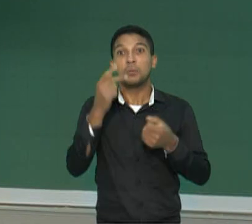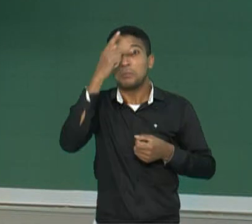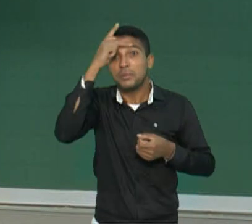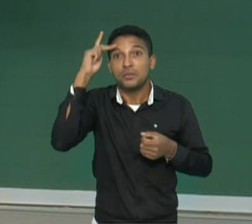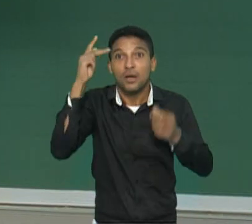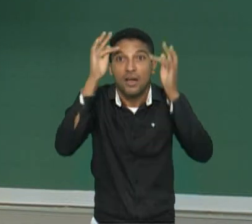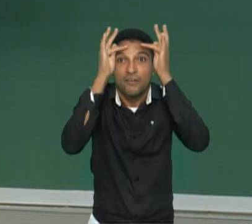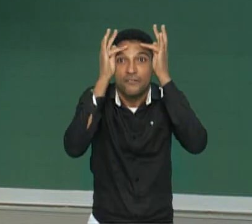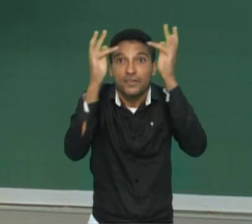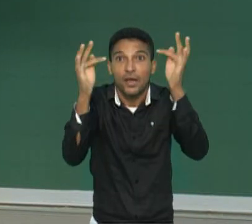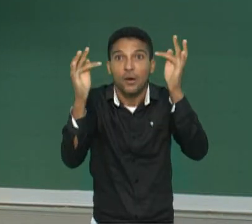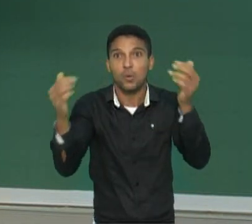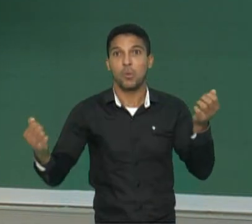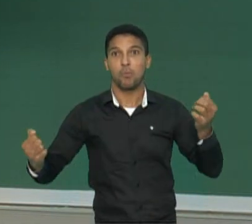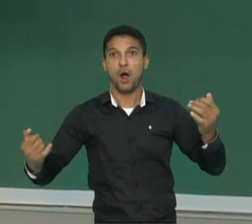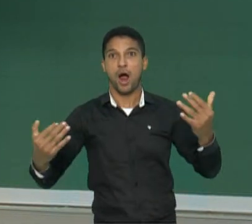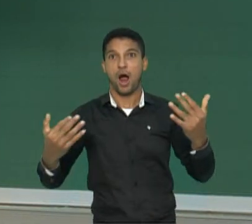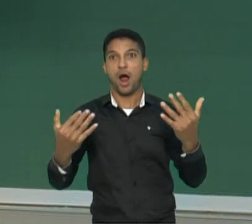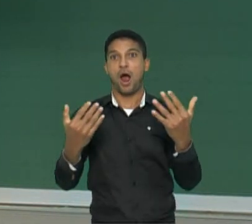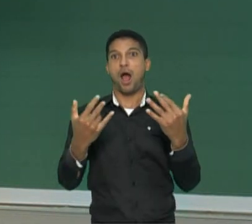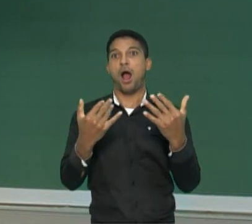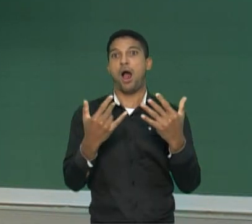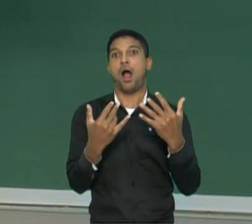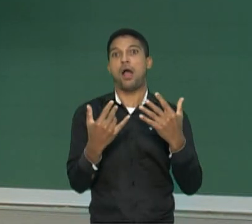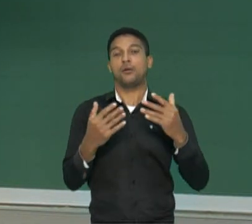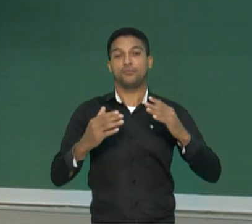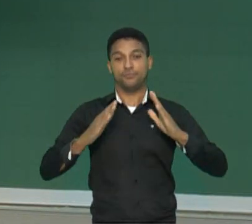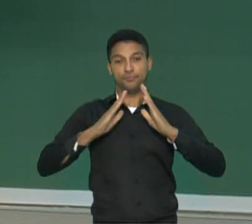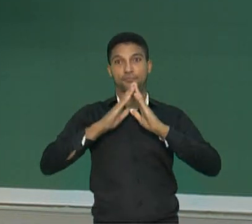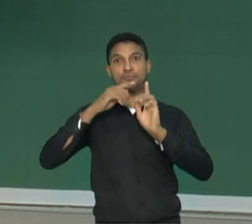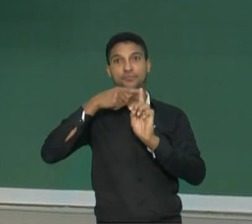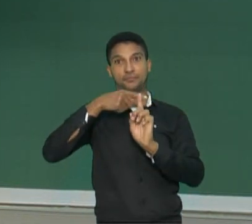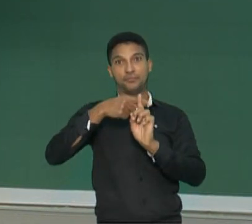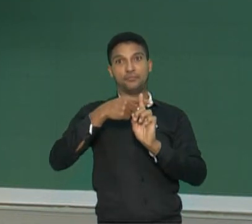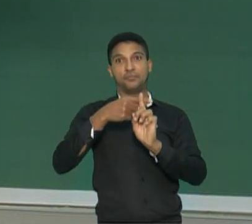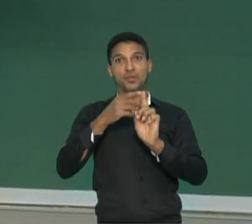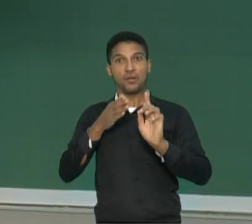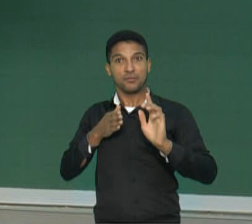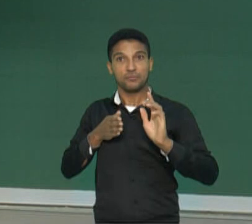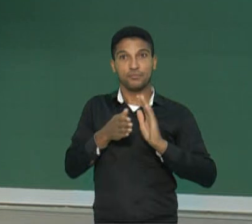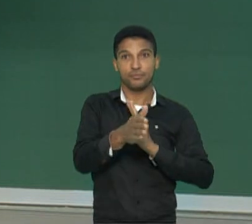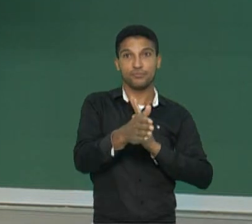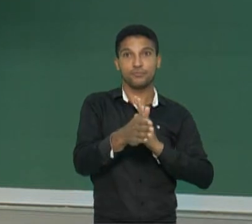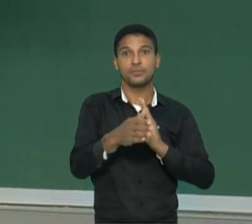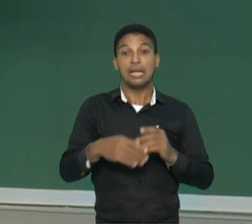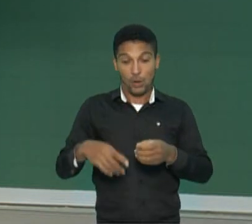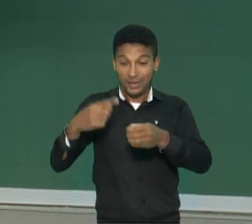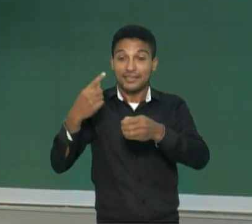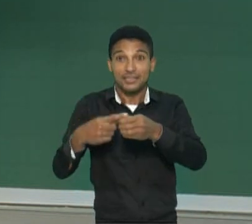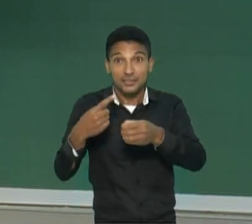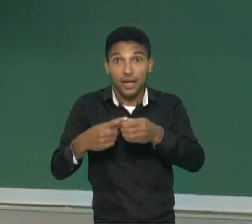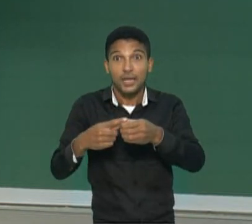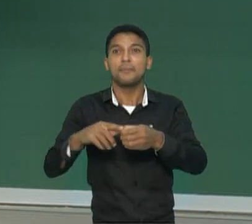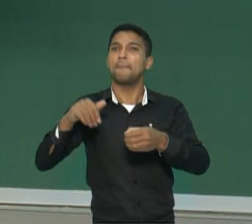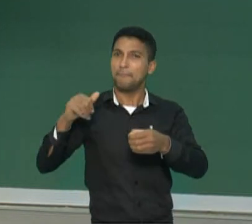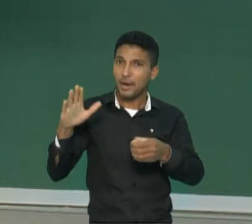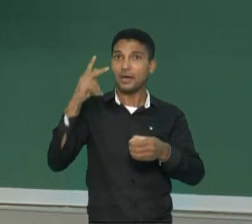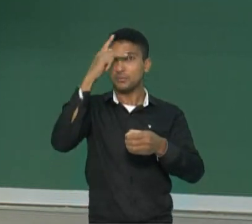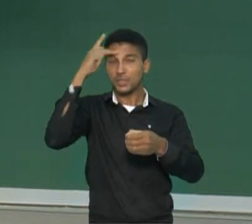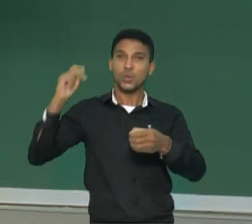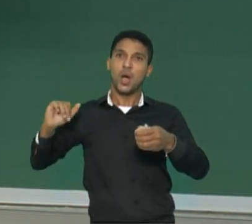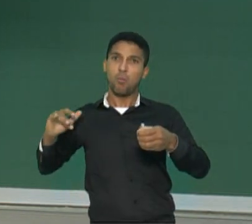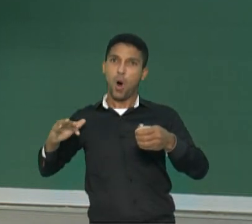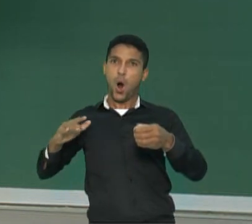né, das igrejas romanas. Agora, com o centro urbano, elas vão receber mais fiéis. Aí ela começa a